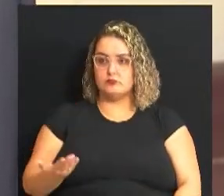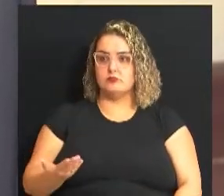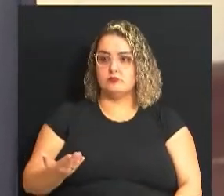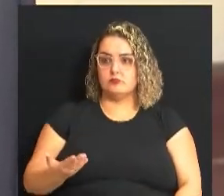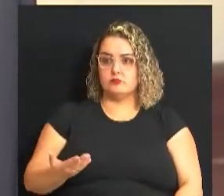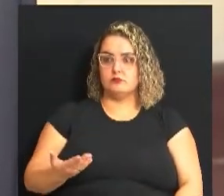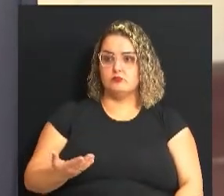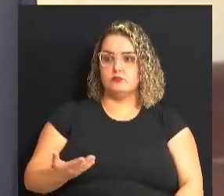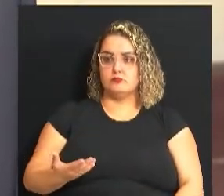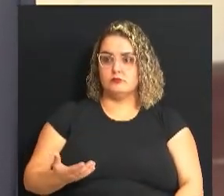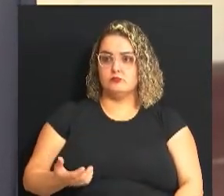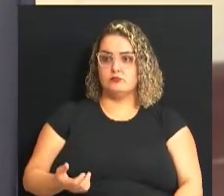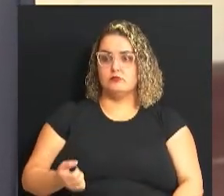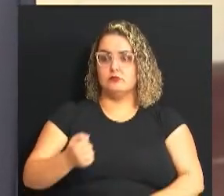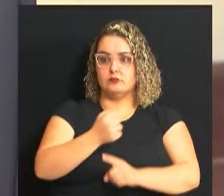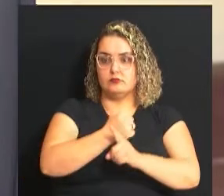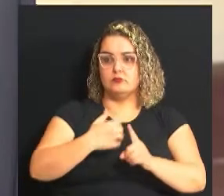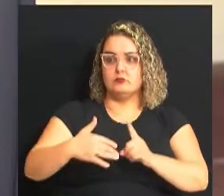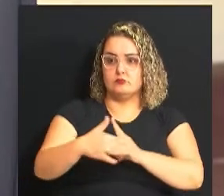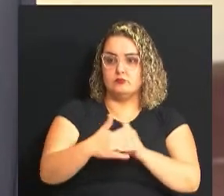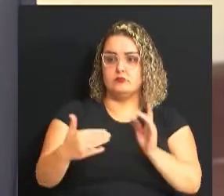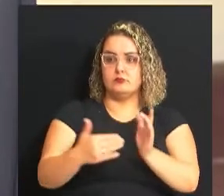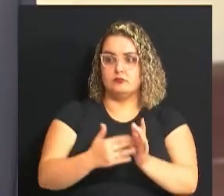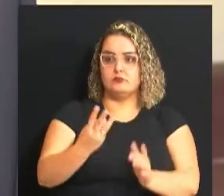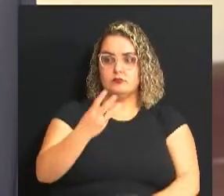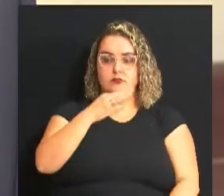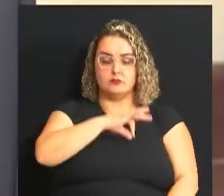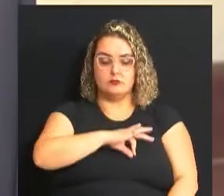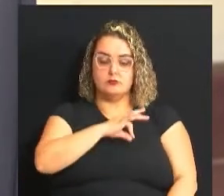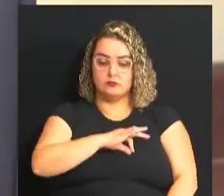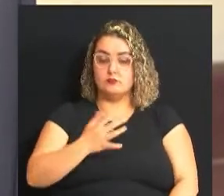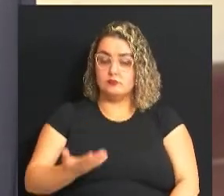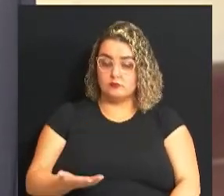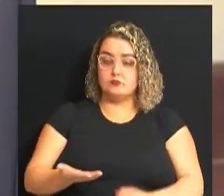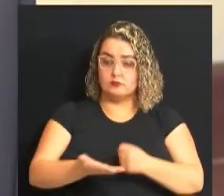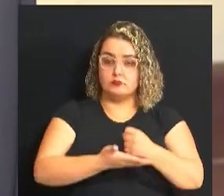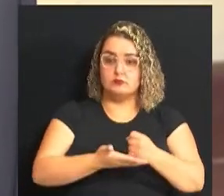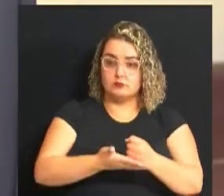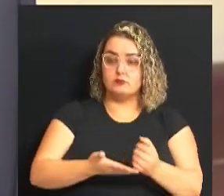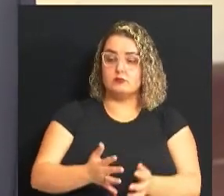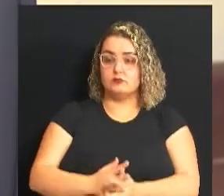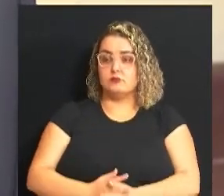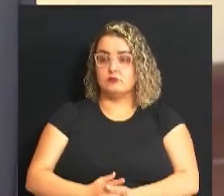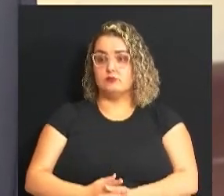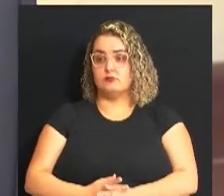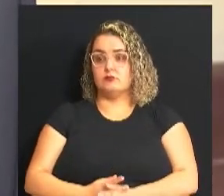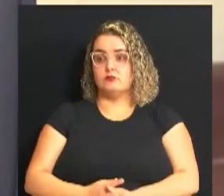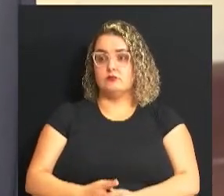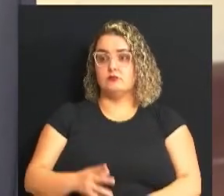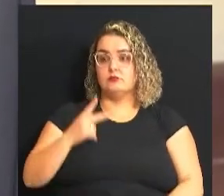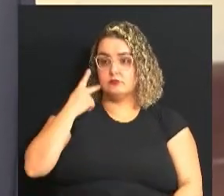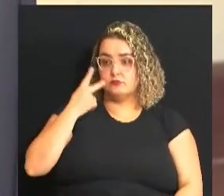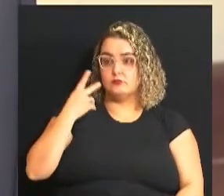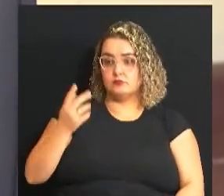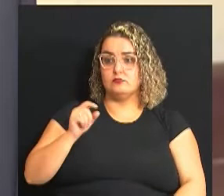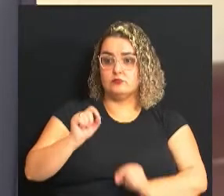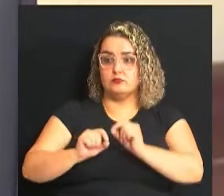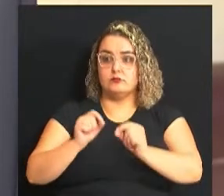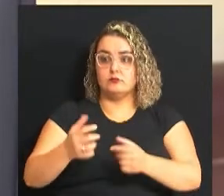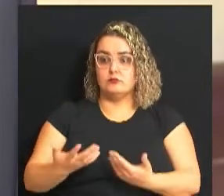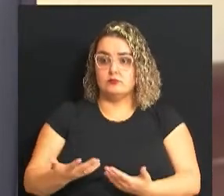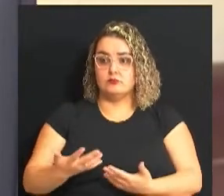aí que social é até 3 salários mínimos. Né. Aí o vereador colocou, né, o que impede